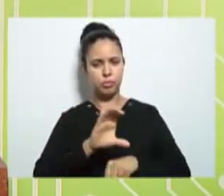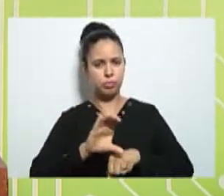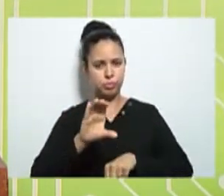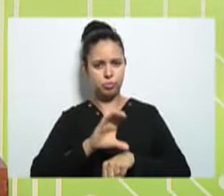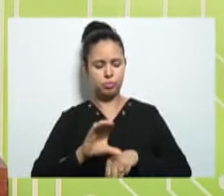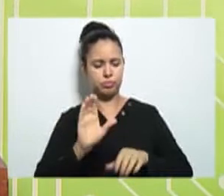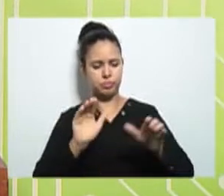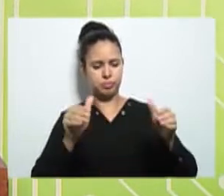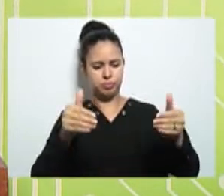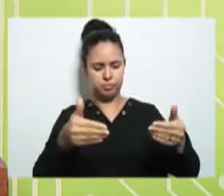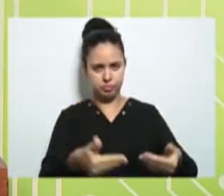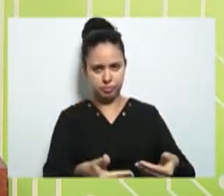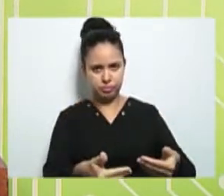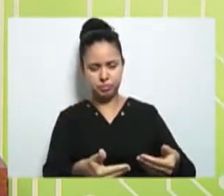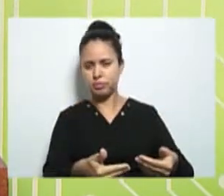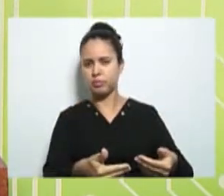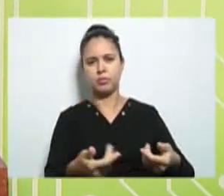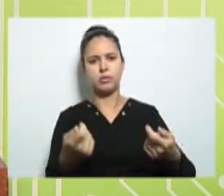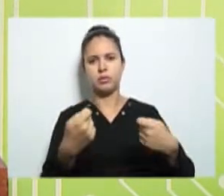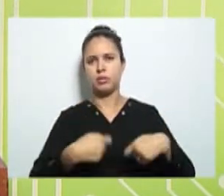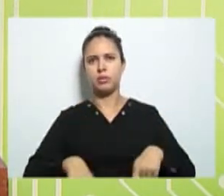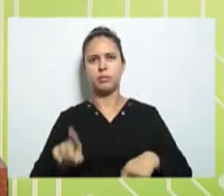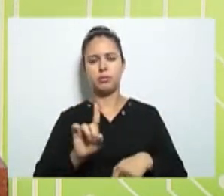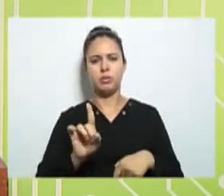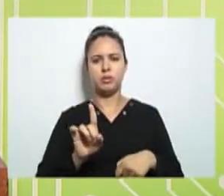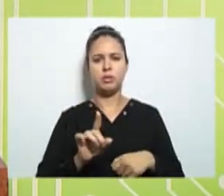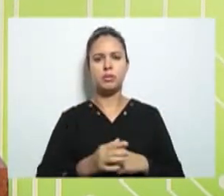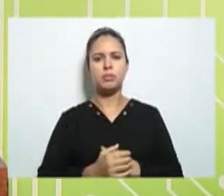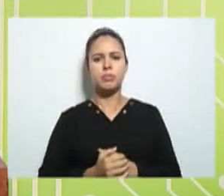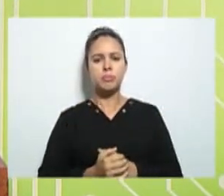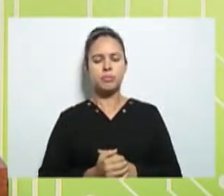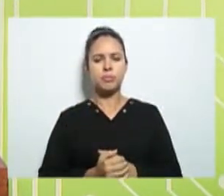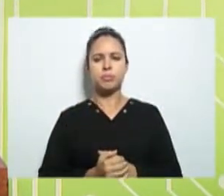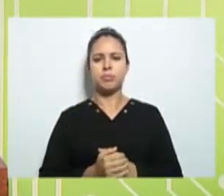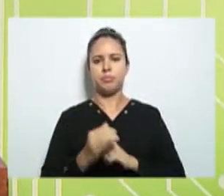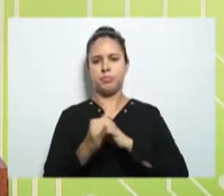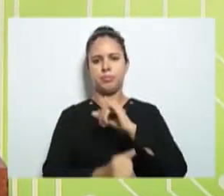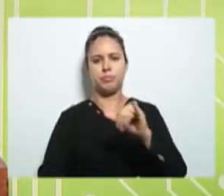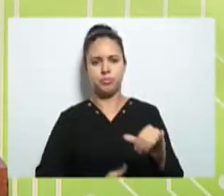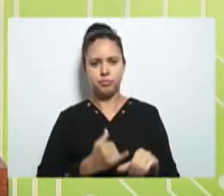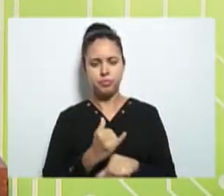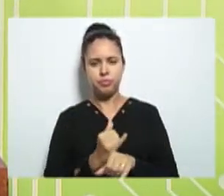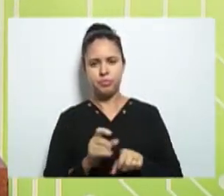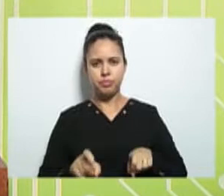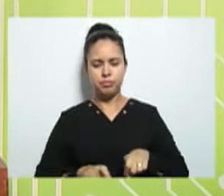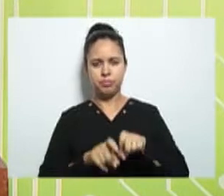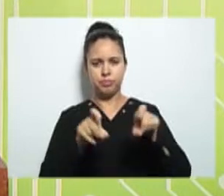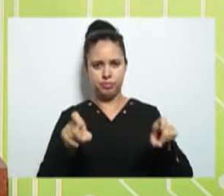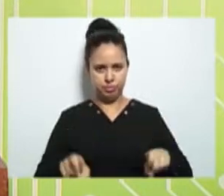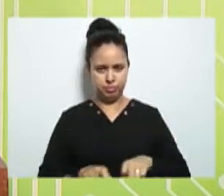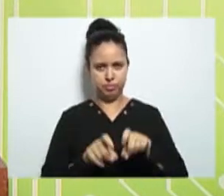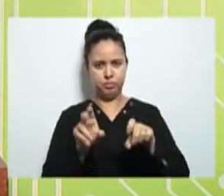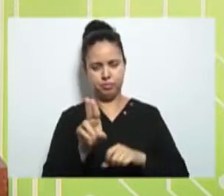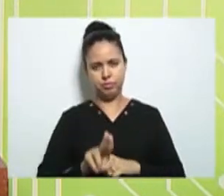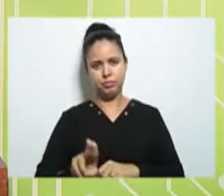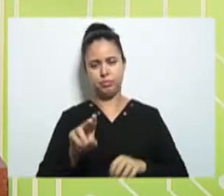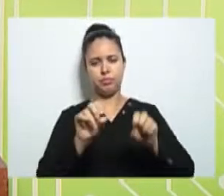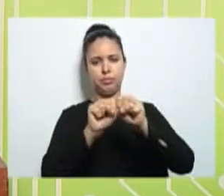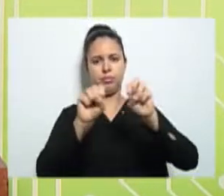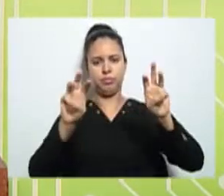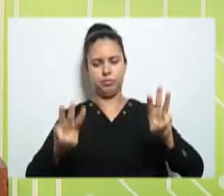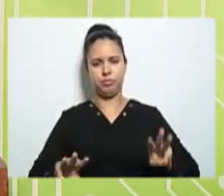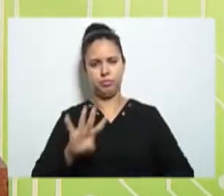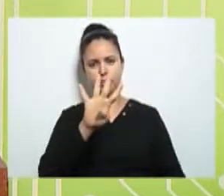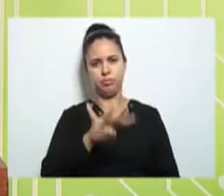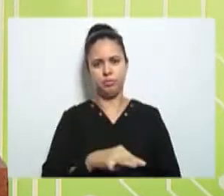curso específico de sistema operacional, tá? Você vai fazer um curso de informática, mas para quê? Para dominar um software aplicativo, que é uma planilha